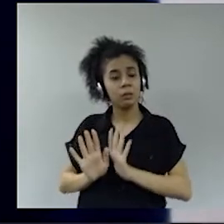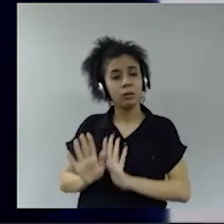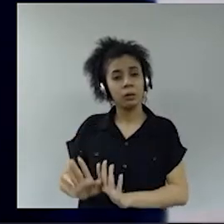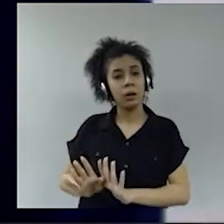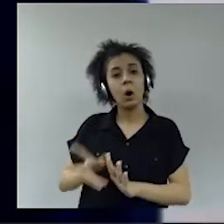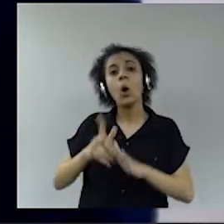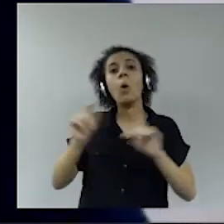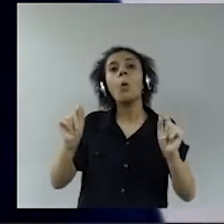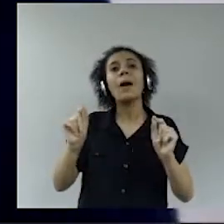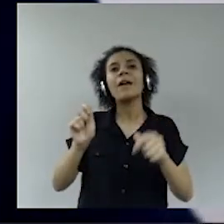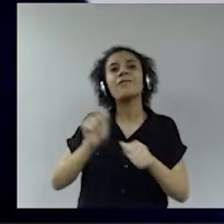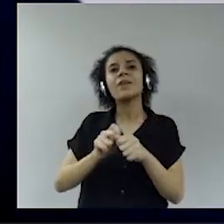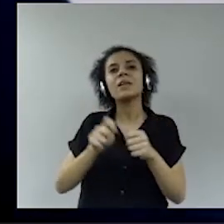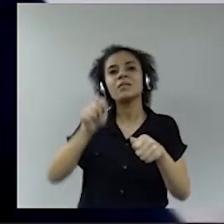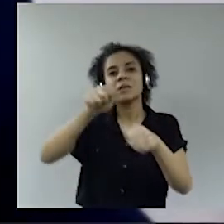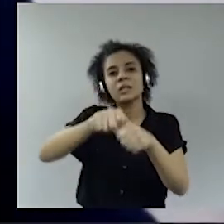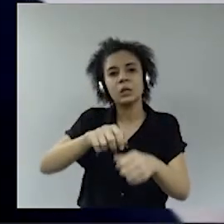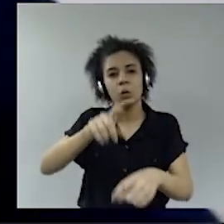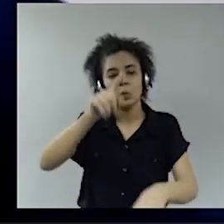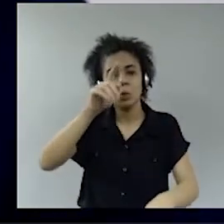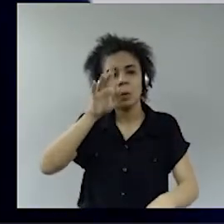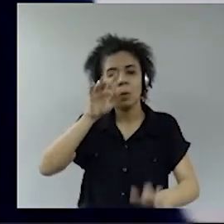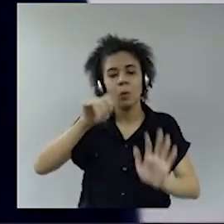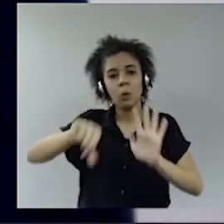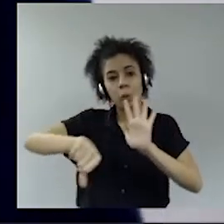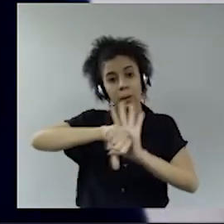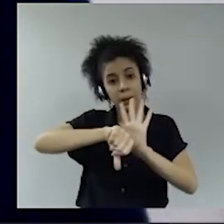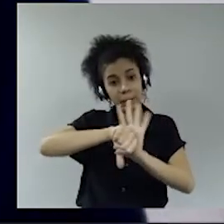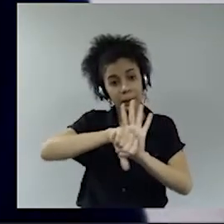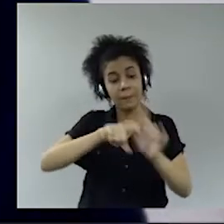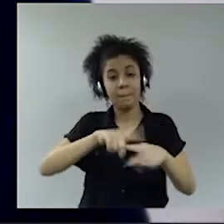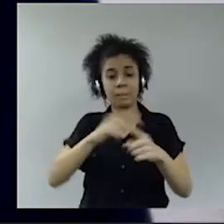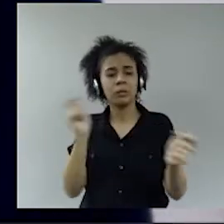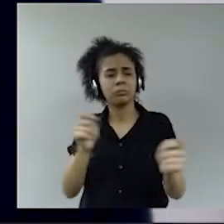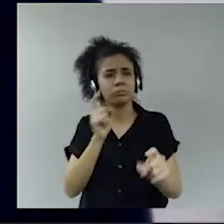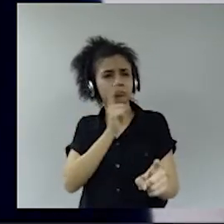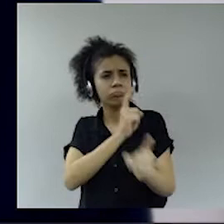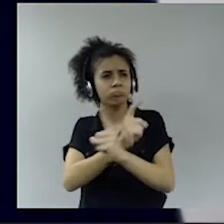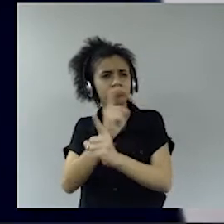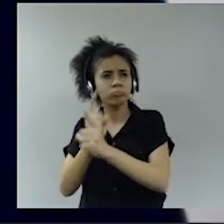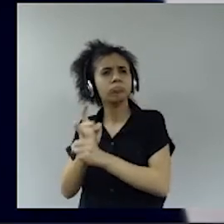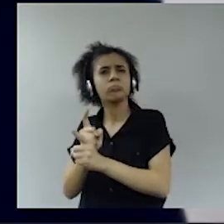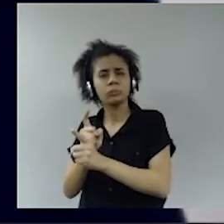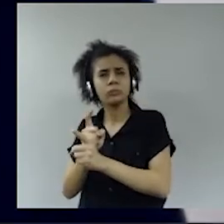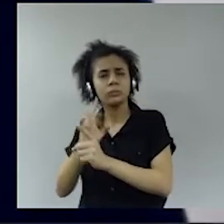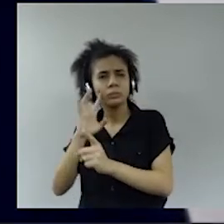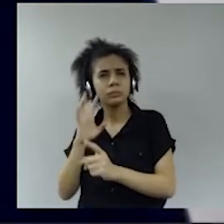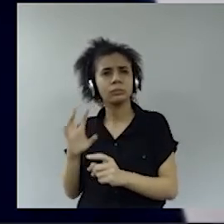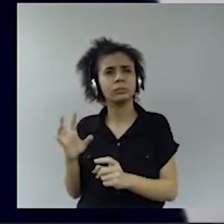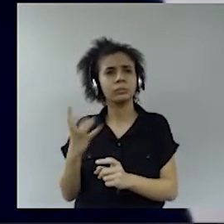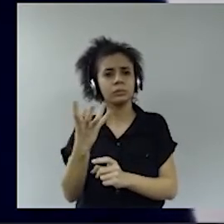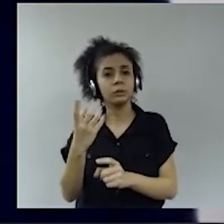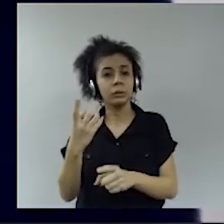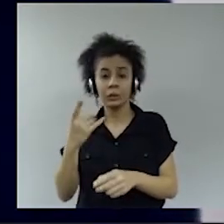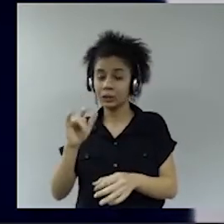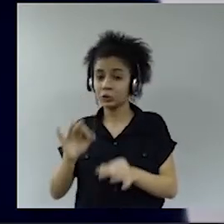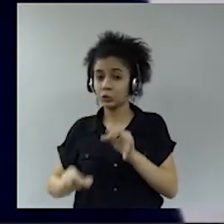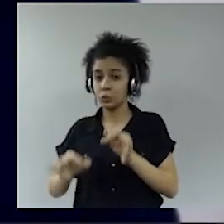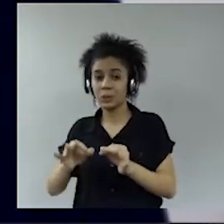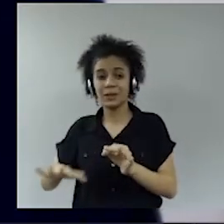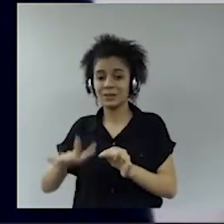motivação do crime, pode encontrar soluções que o Estado juiz não pode